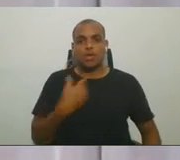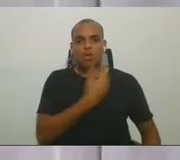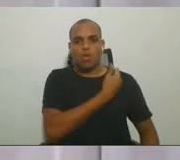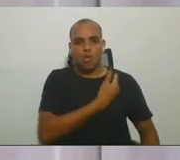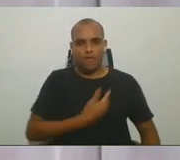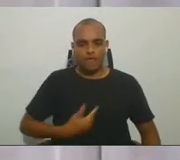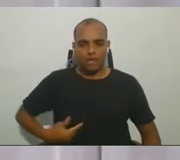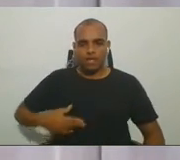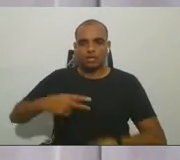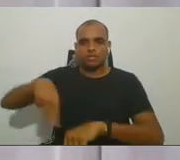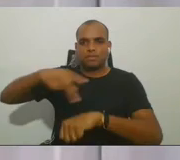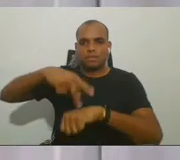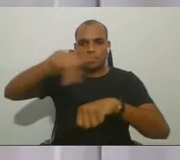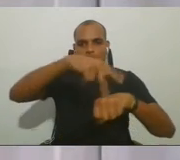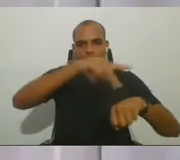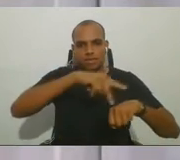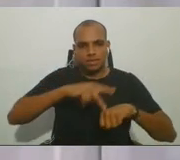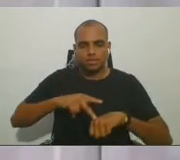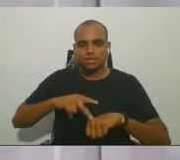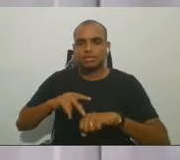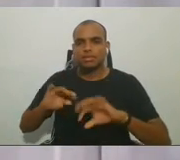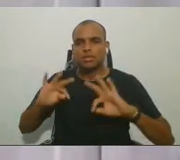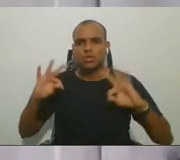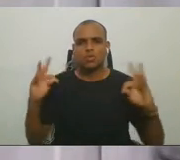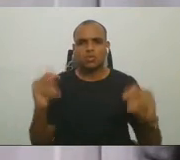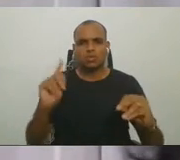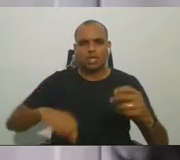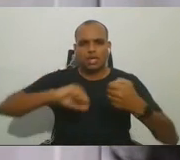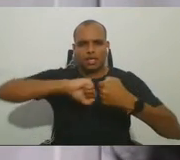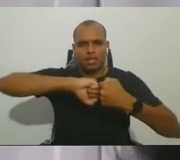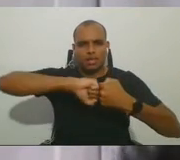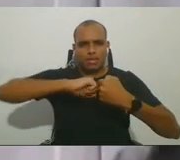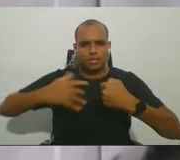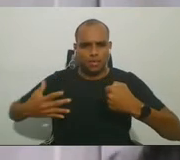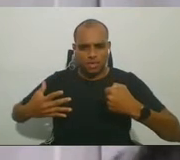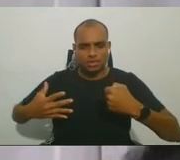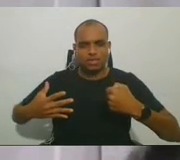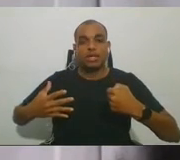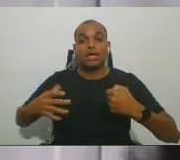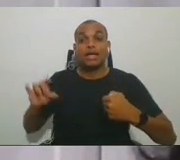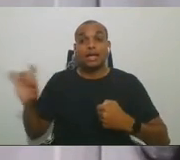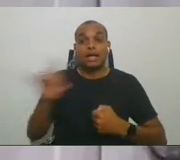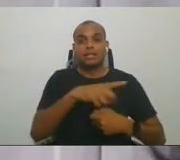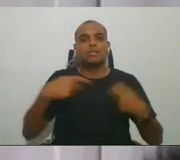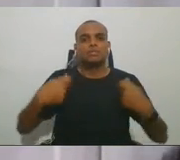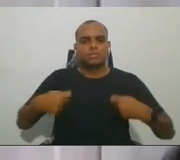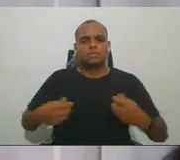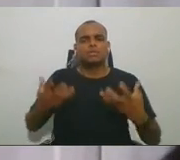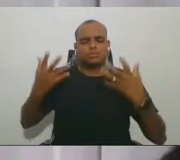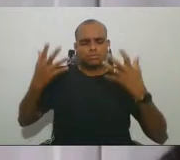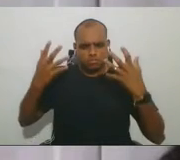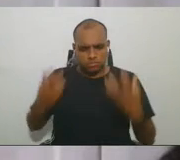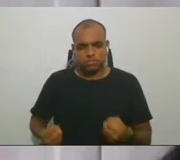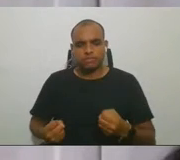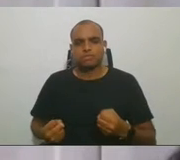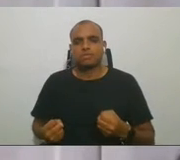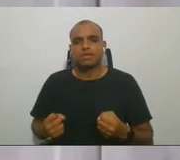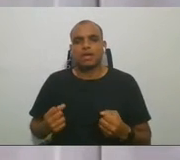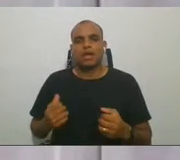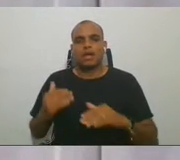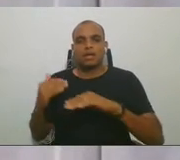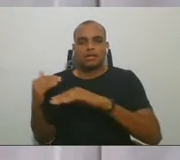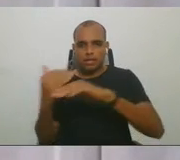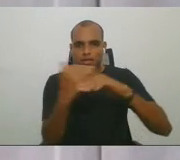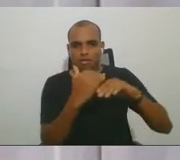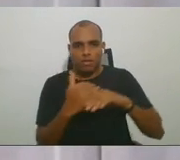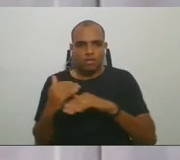derivados em democracias intensas, devem se comprometer com a igualdade de gênero em todos os